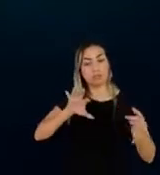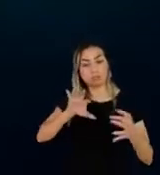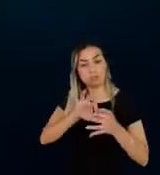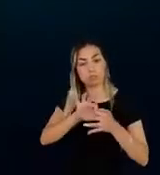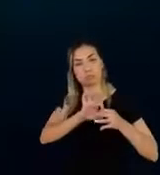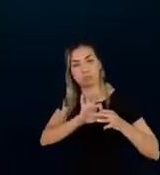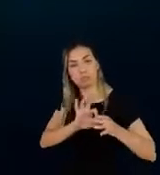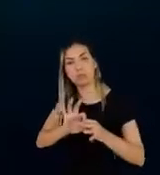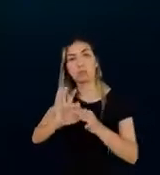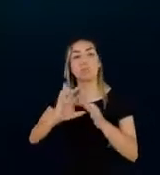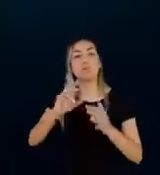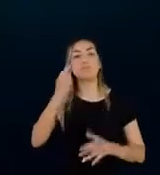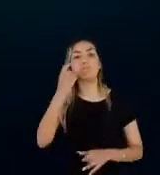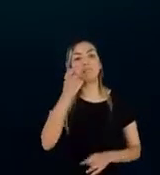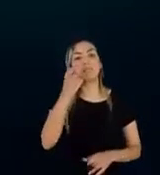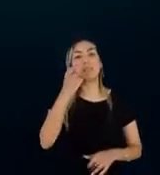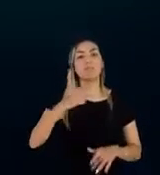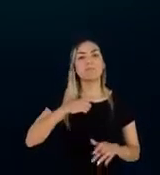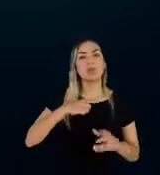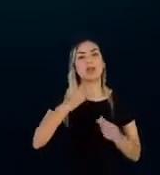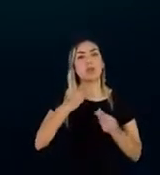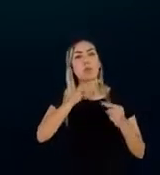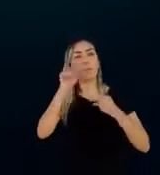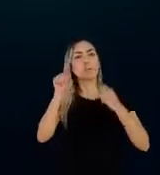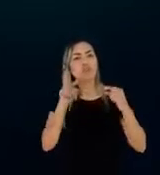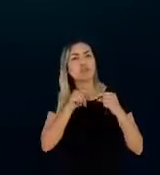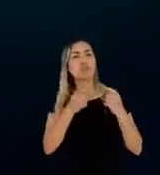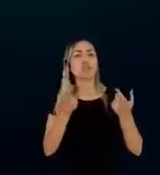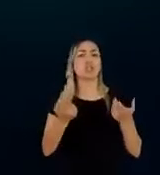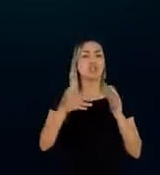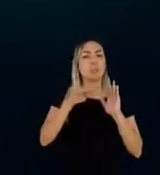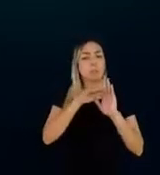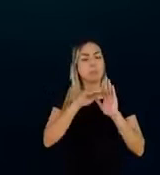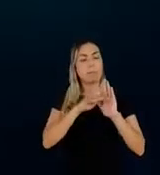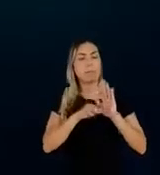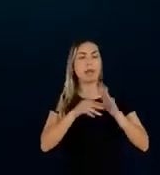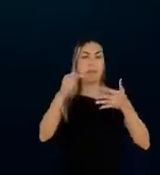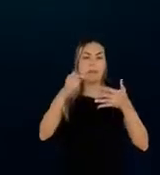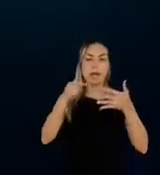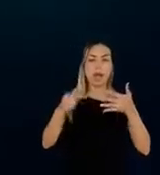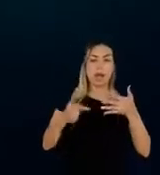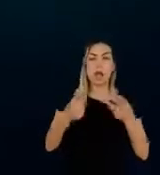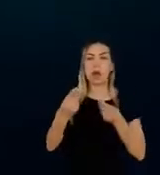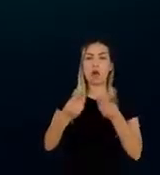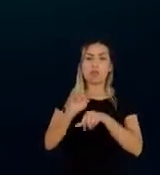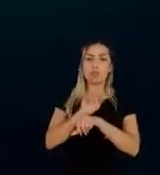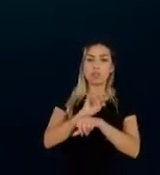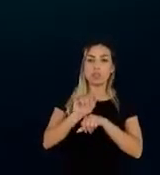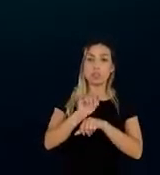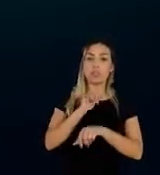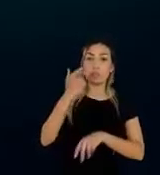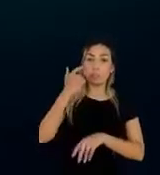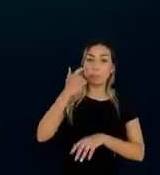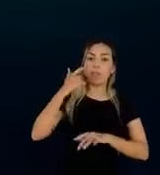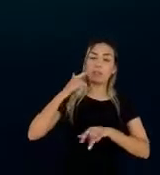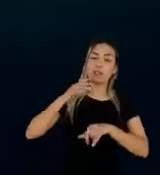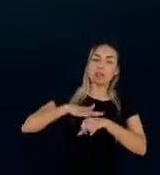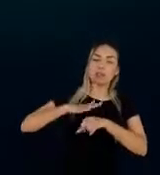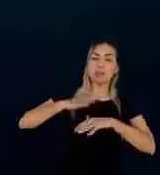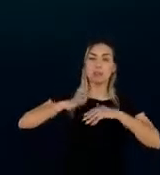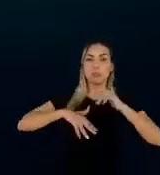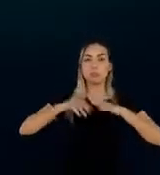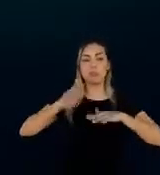vamos estabelecer então metas e objetivos na forma de um plano estratégico quadrienal de